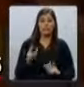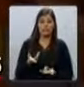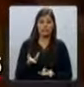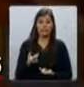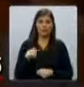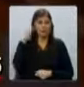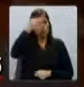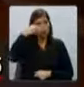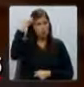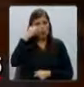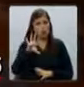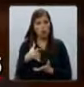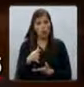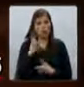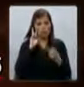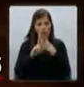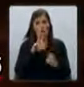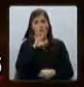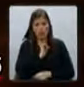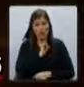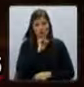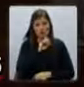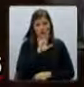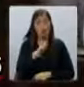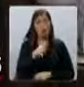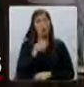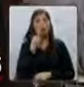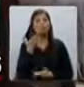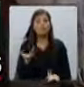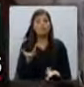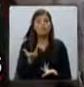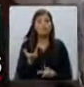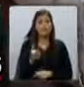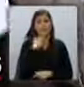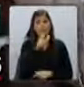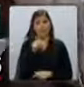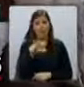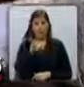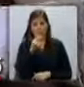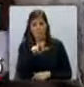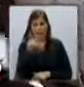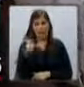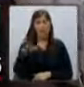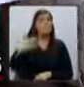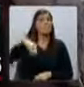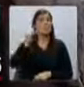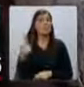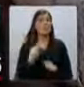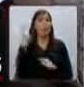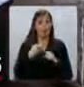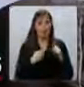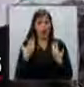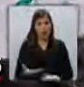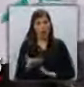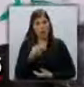sonho com o momento em que eu vou ver os meus filhos como é que eles irão reagir essas palavras Liliana tem mais de um ano e meio agora prefere